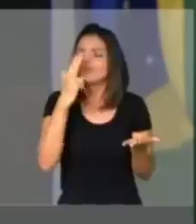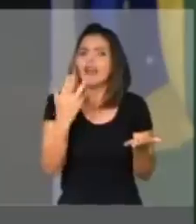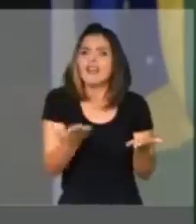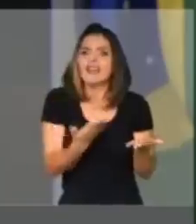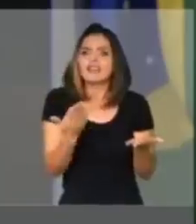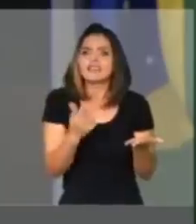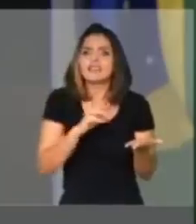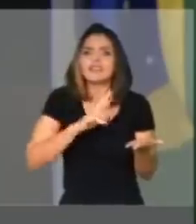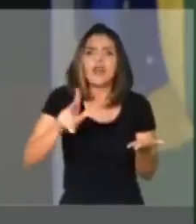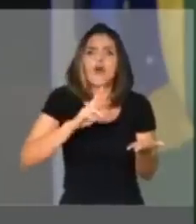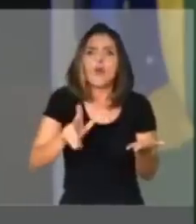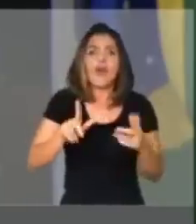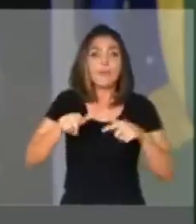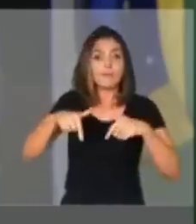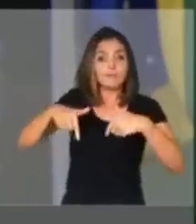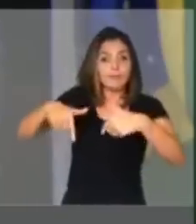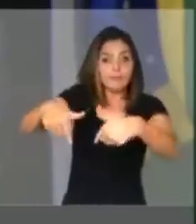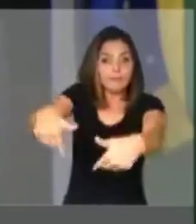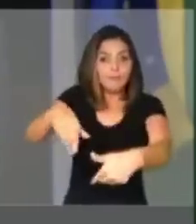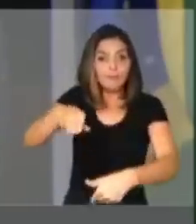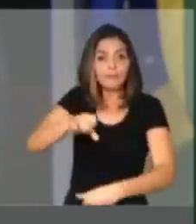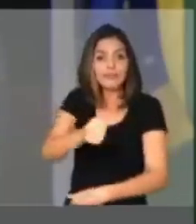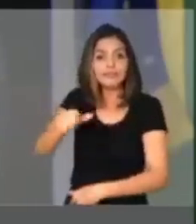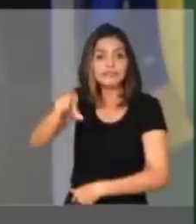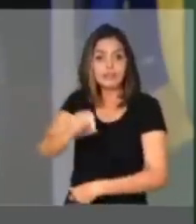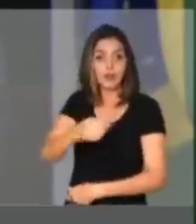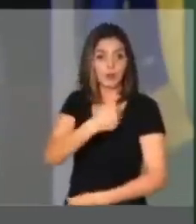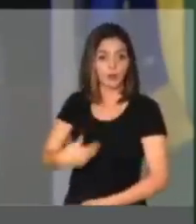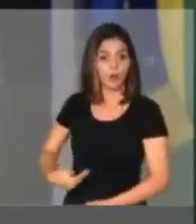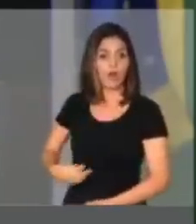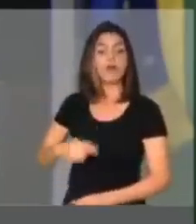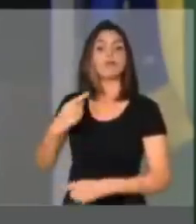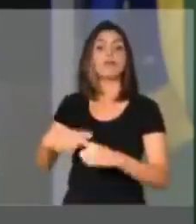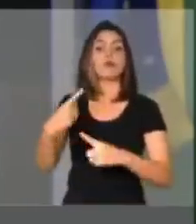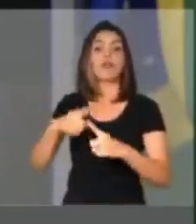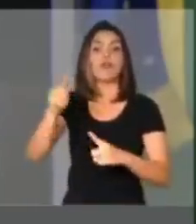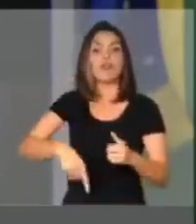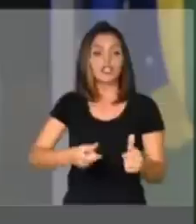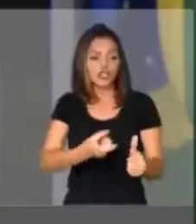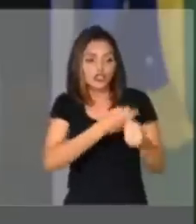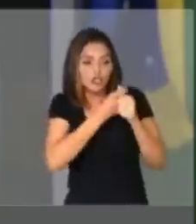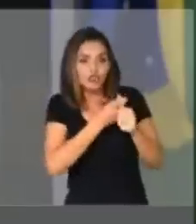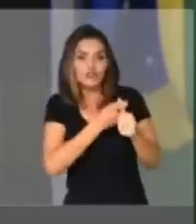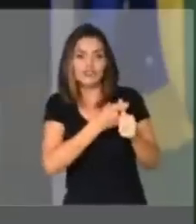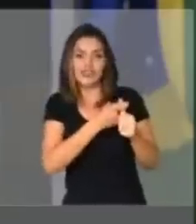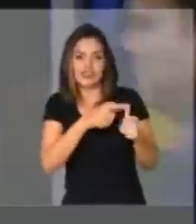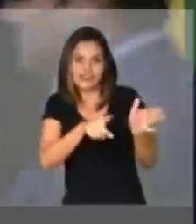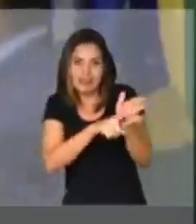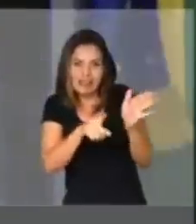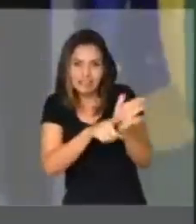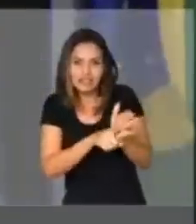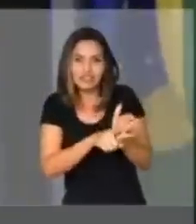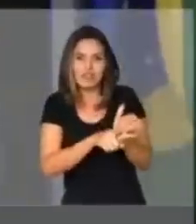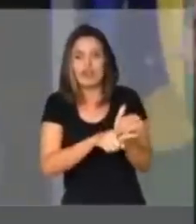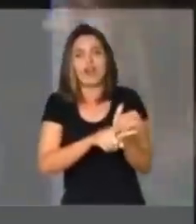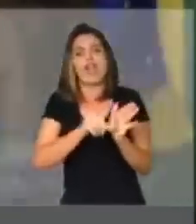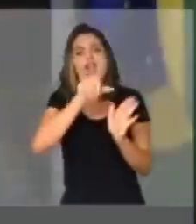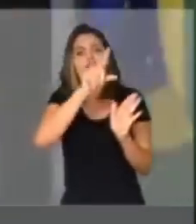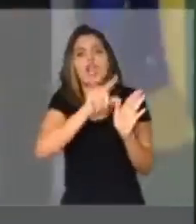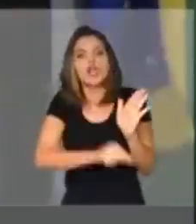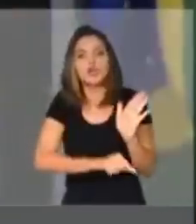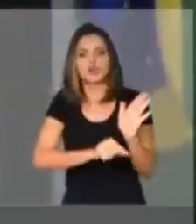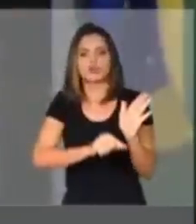a missão do governo, que é de reduzir o déficit fiscal e reconduzir o país ao caminho